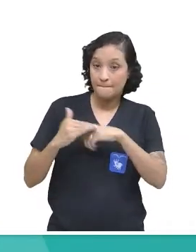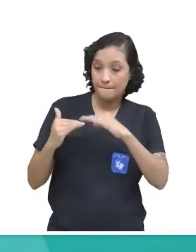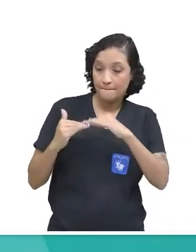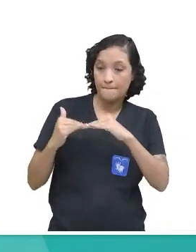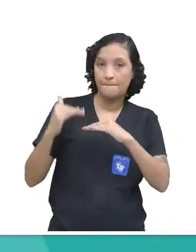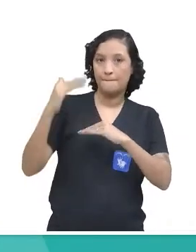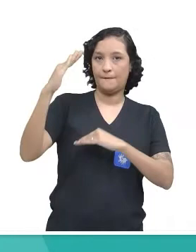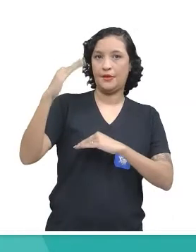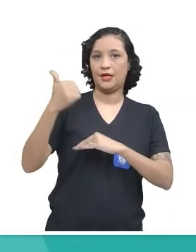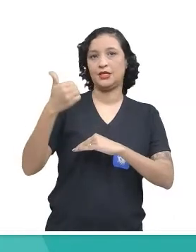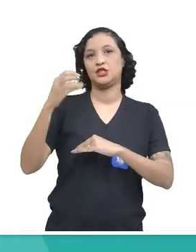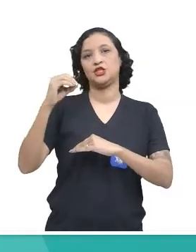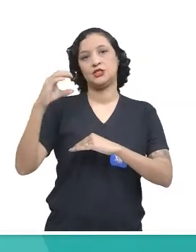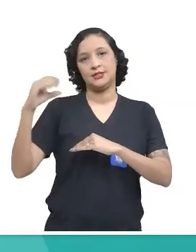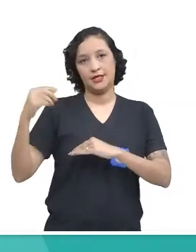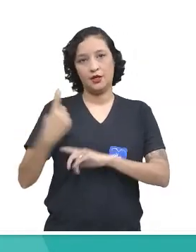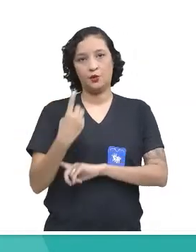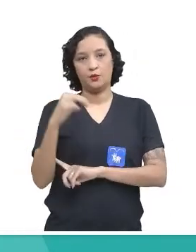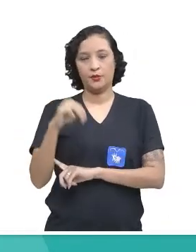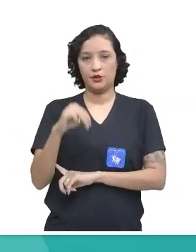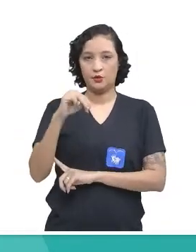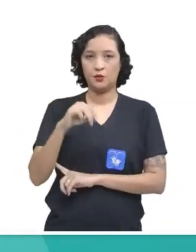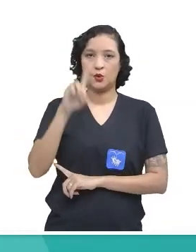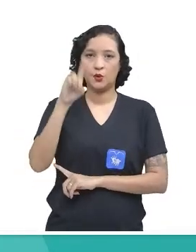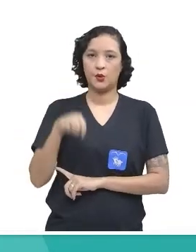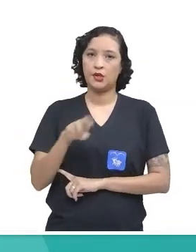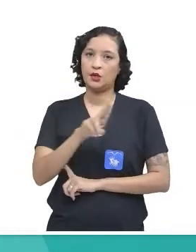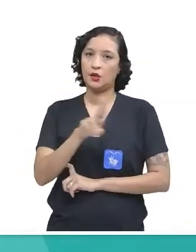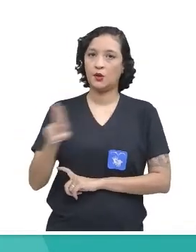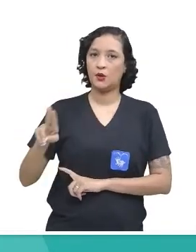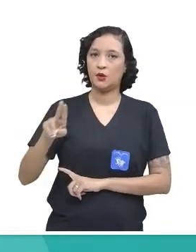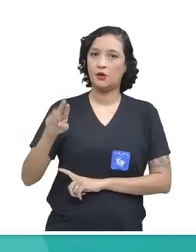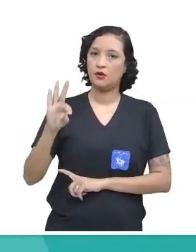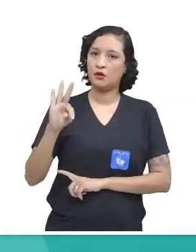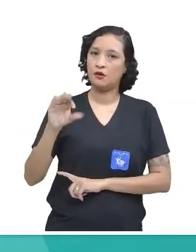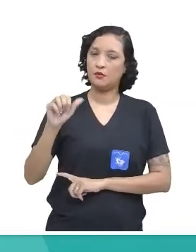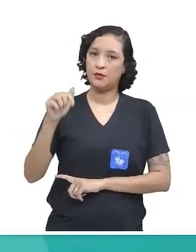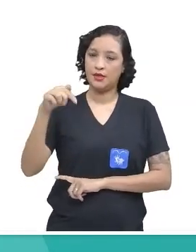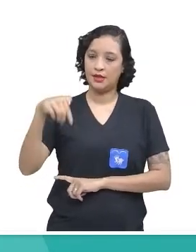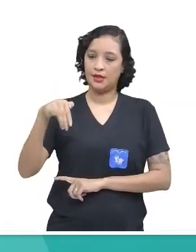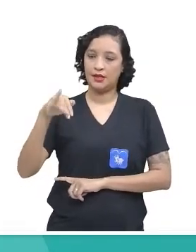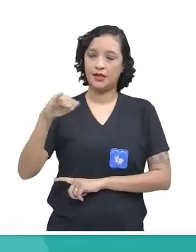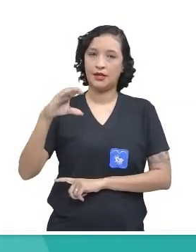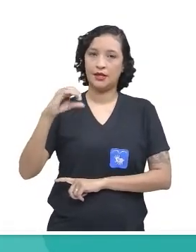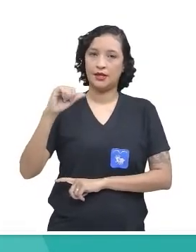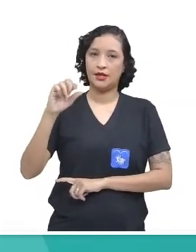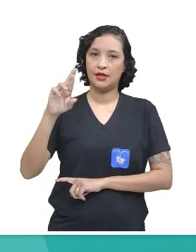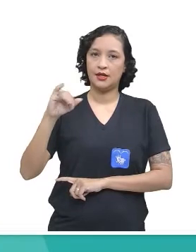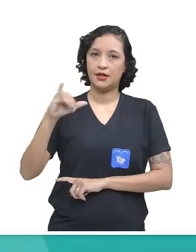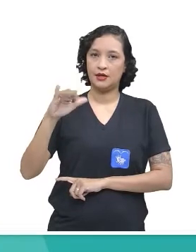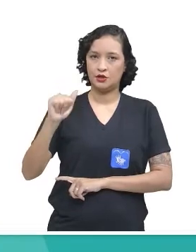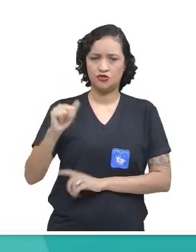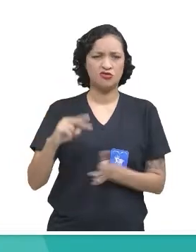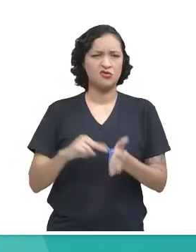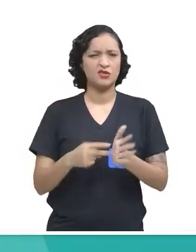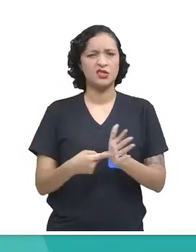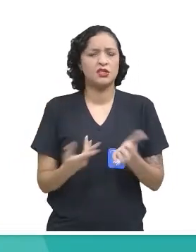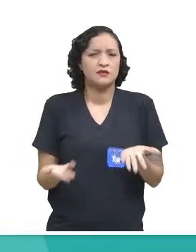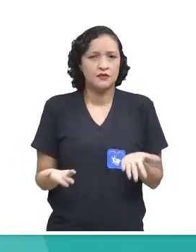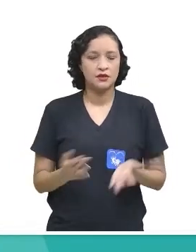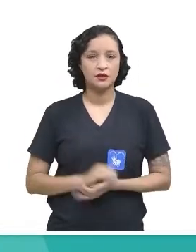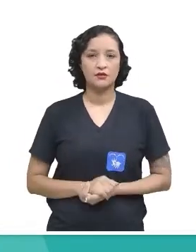1 minuto, isso pode ser caracterizado uma taquicardia. E o que representa isso?